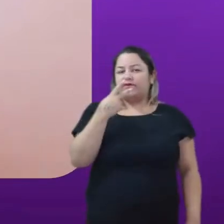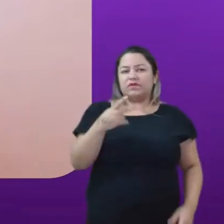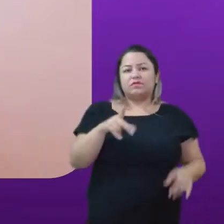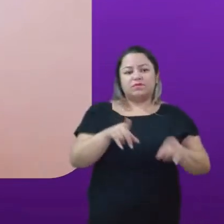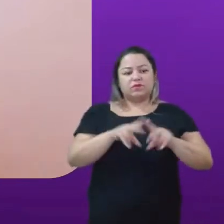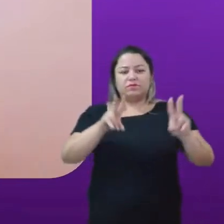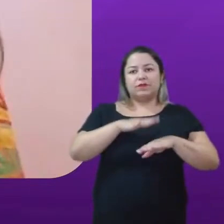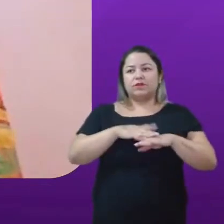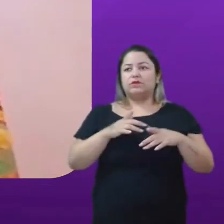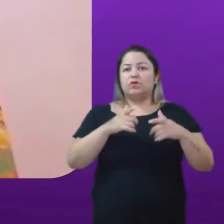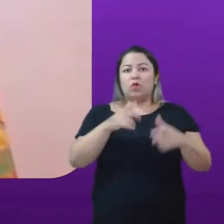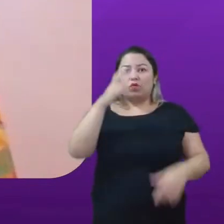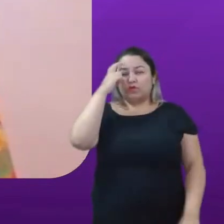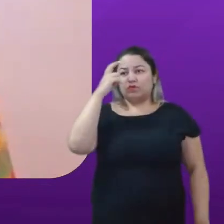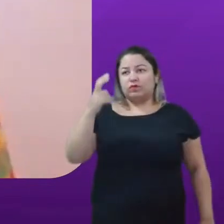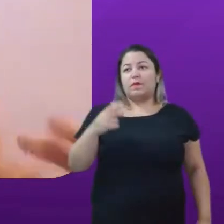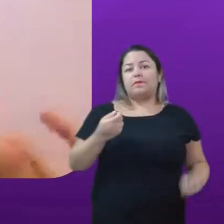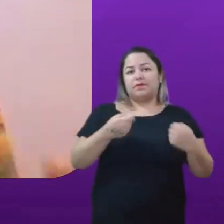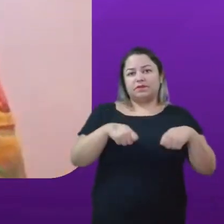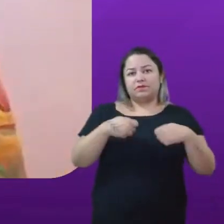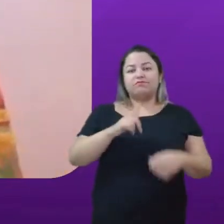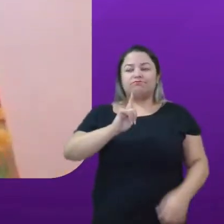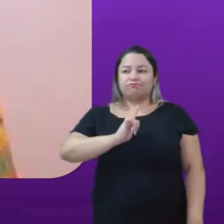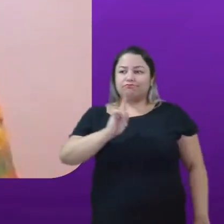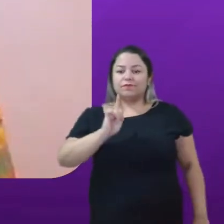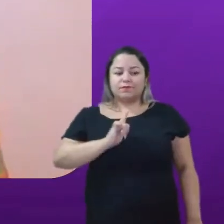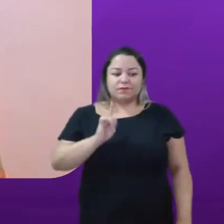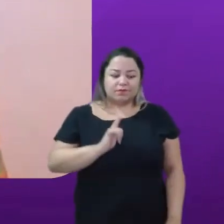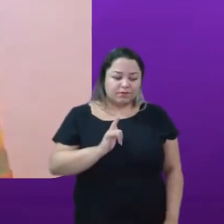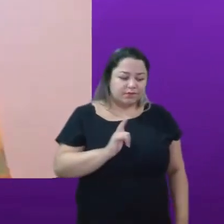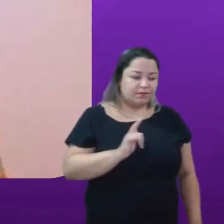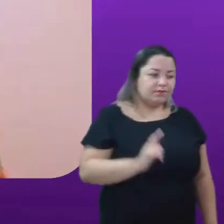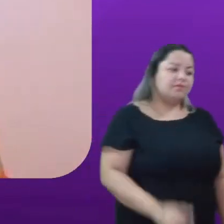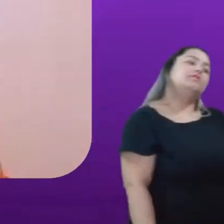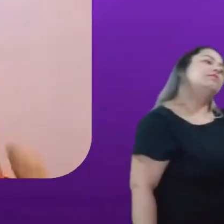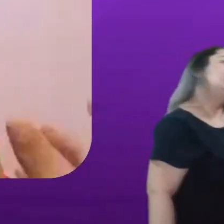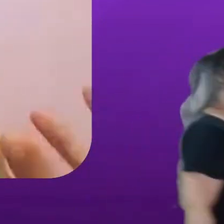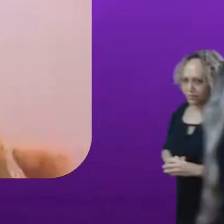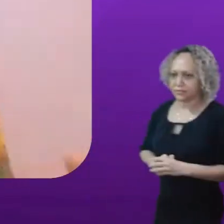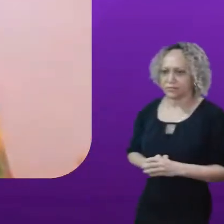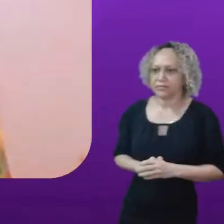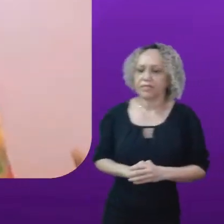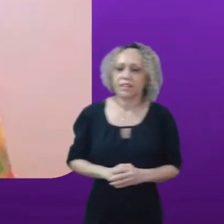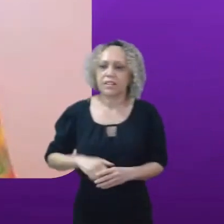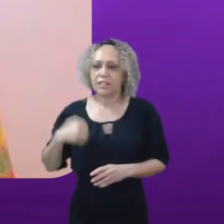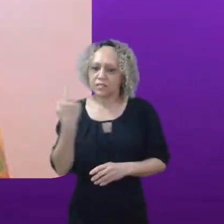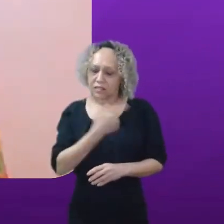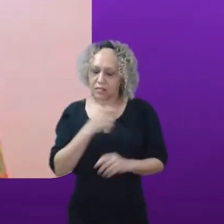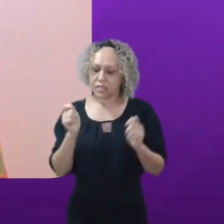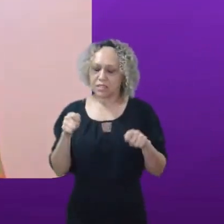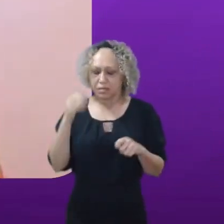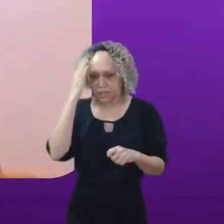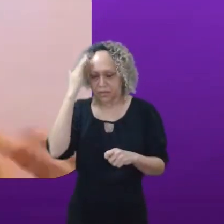vida dessas mulheres. Então, a gente precisa ter a sensibilidade de compreender agora a responsabilidade do poder público,